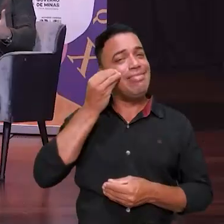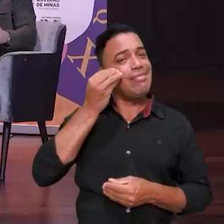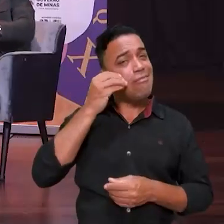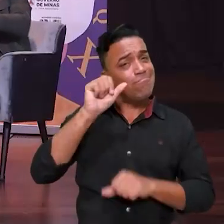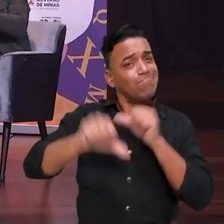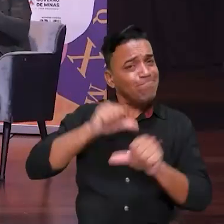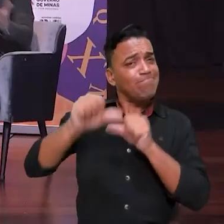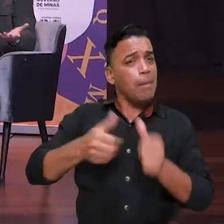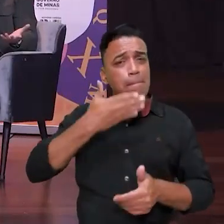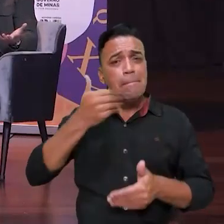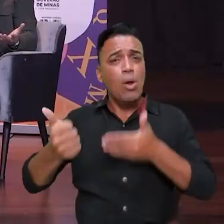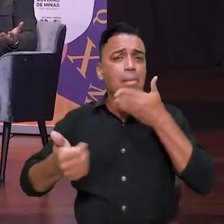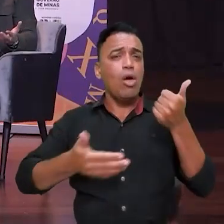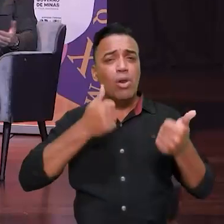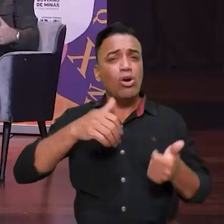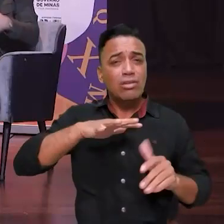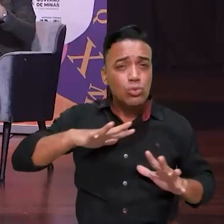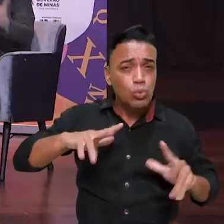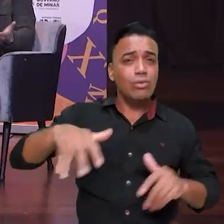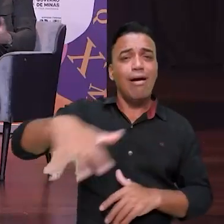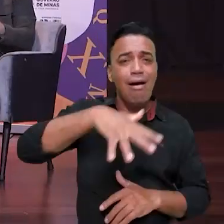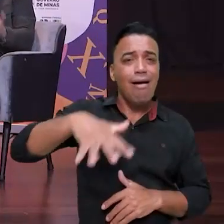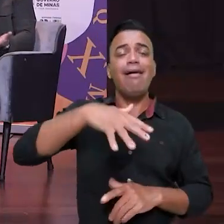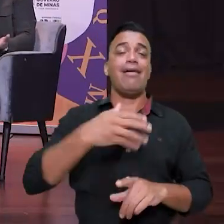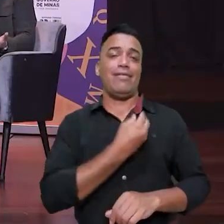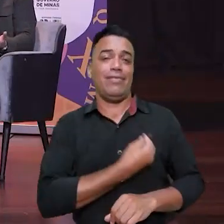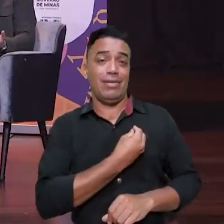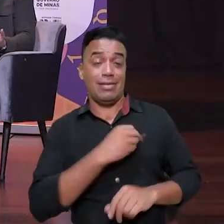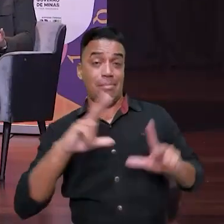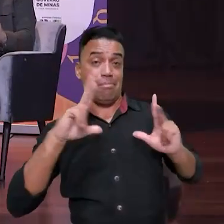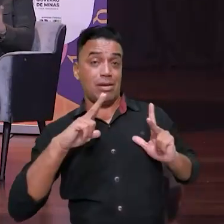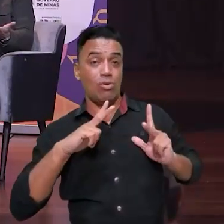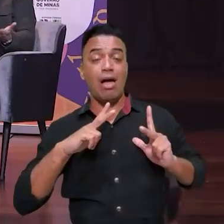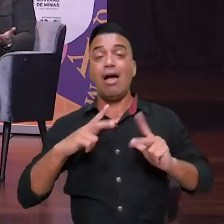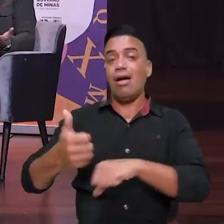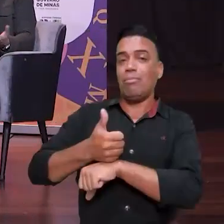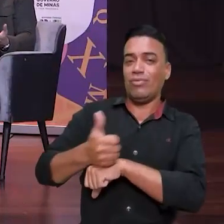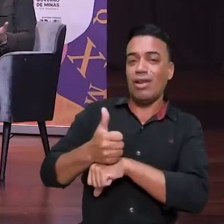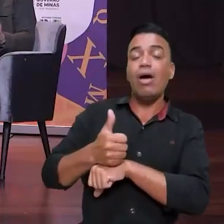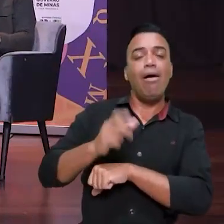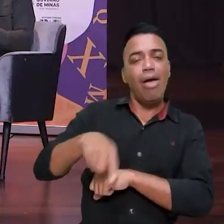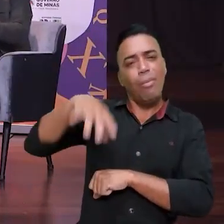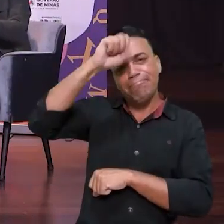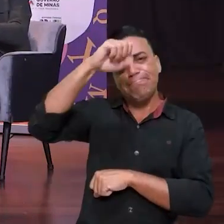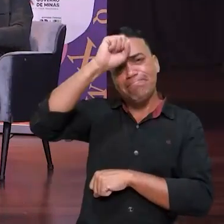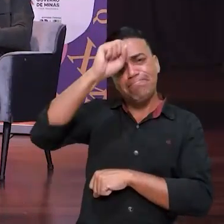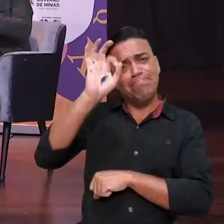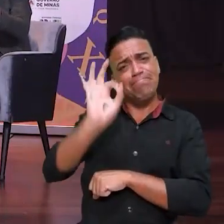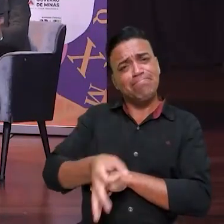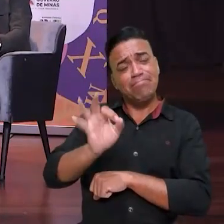melhor em todos os aspectos da vida, seja profissional, seja pessoal. É um aprendizado mesmo, né? Por